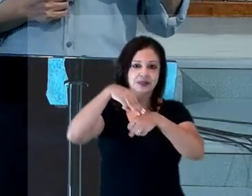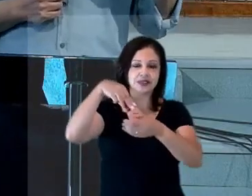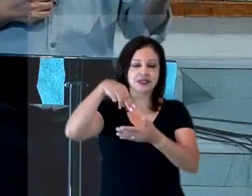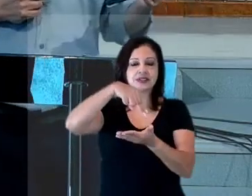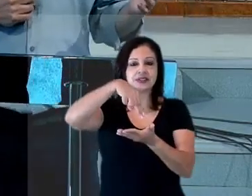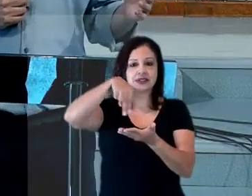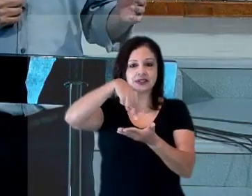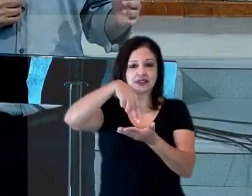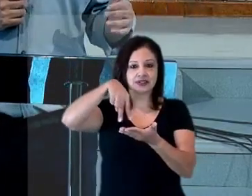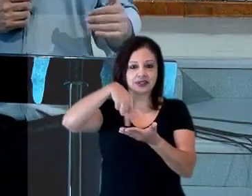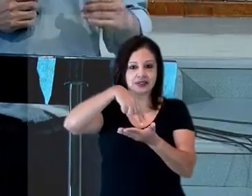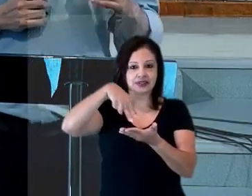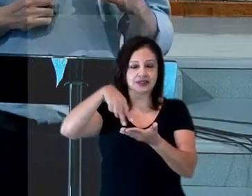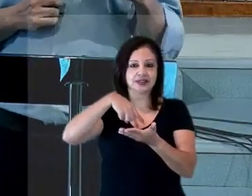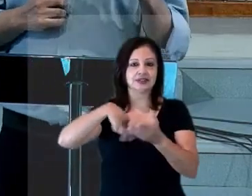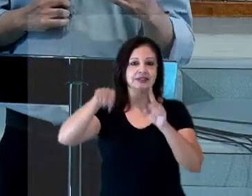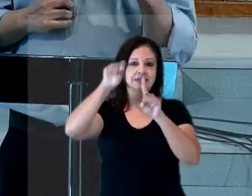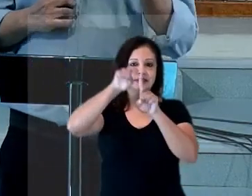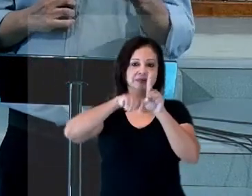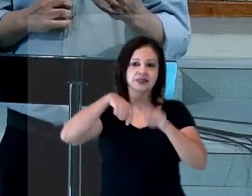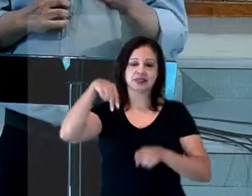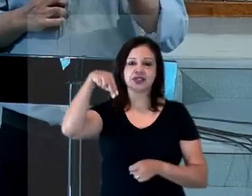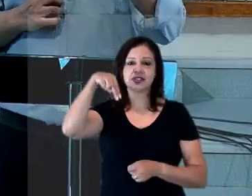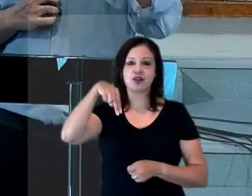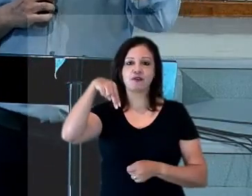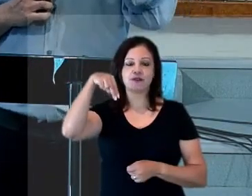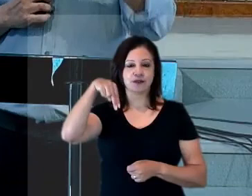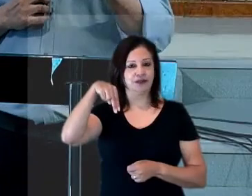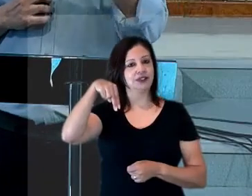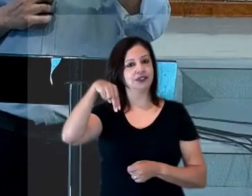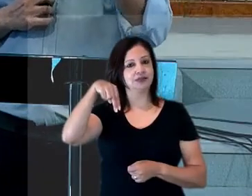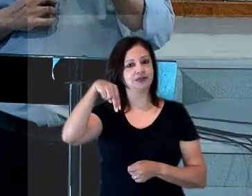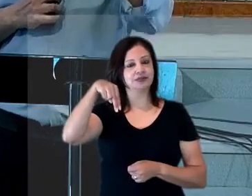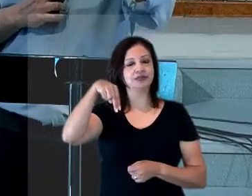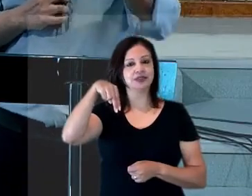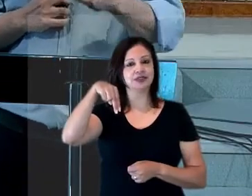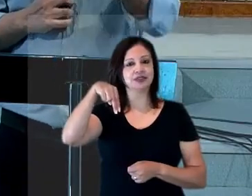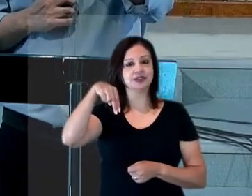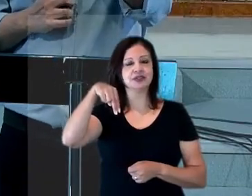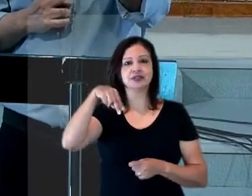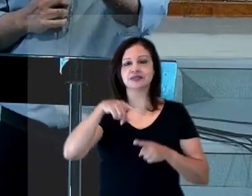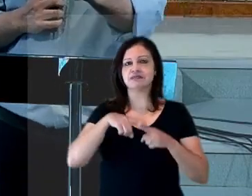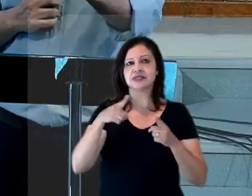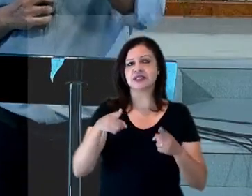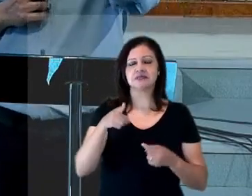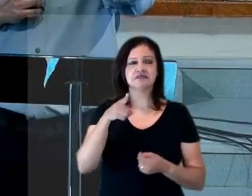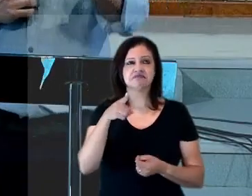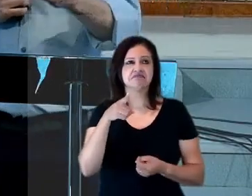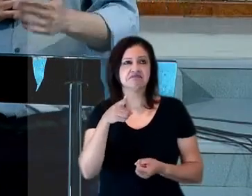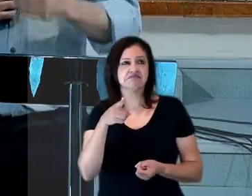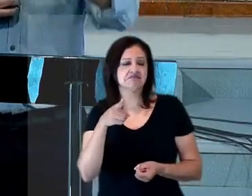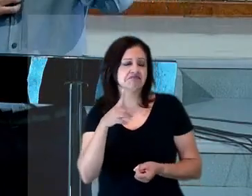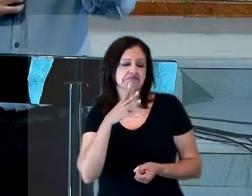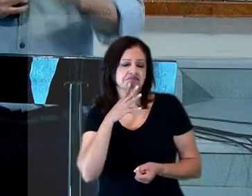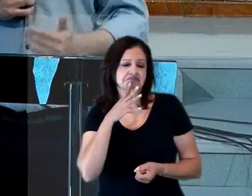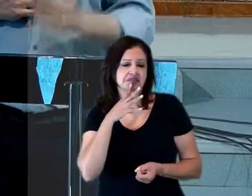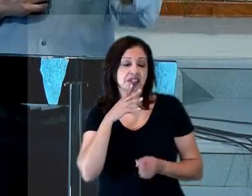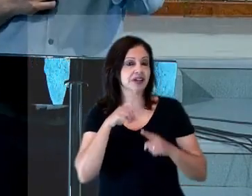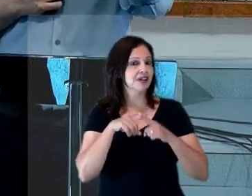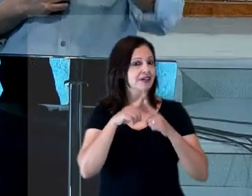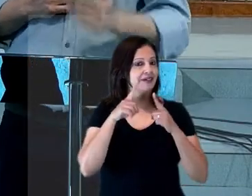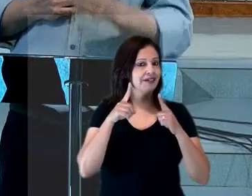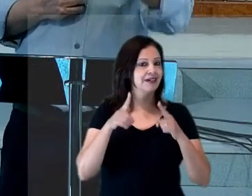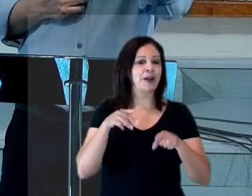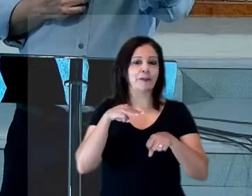em novembro, e ele é um convite para você que venha, se você não tem intimidade com esse ministério, saiba que ele também é